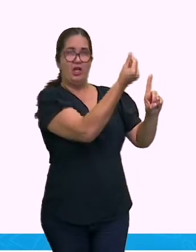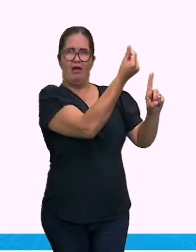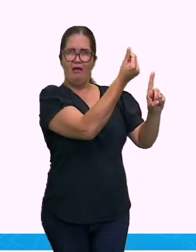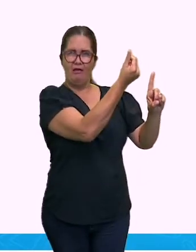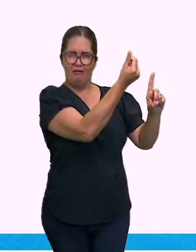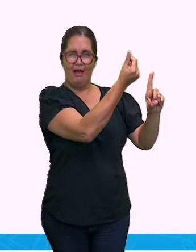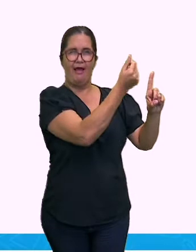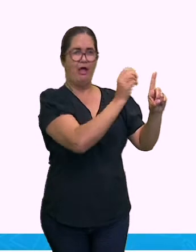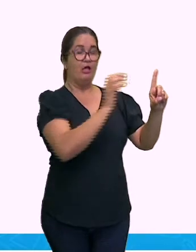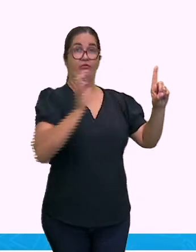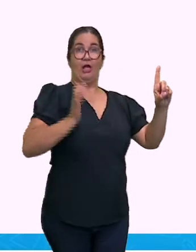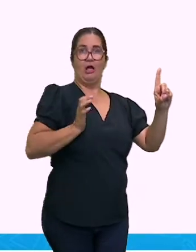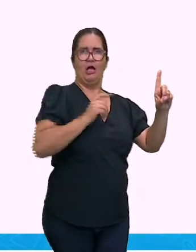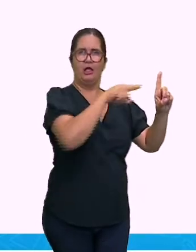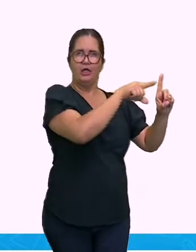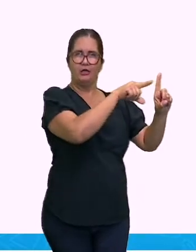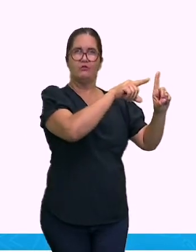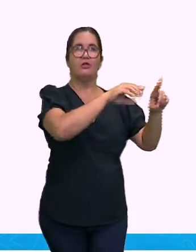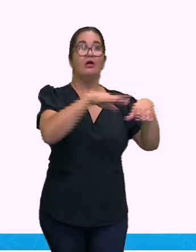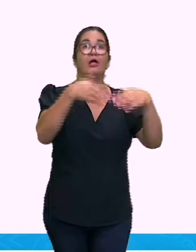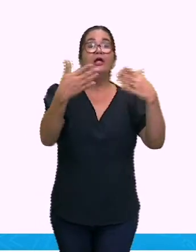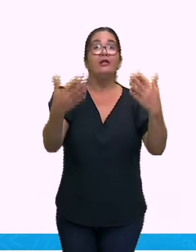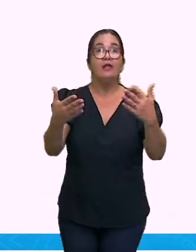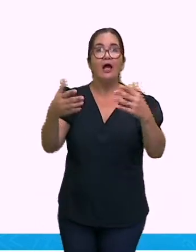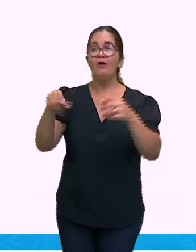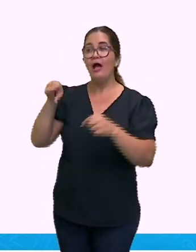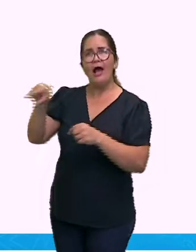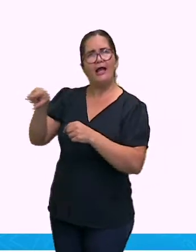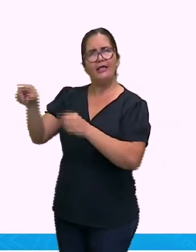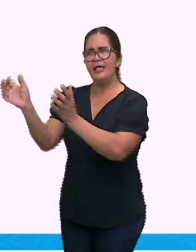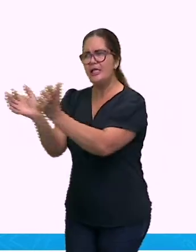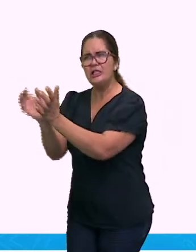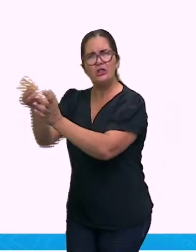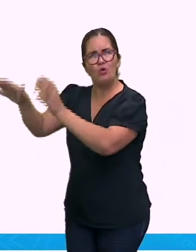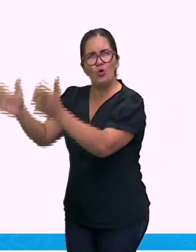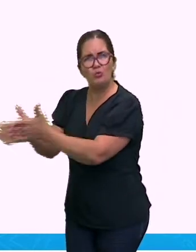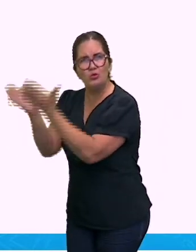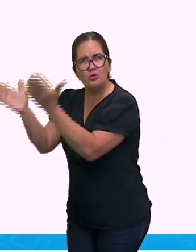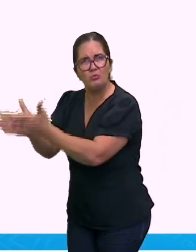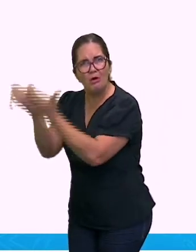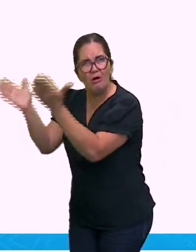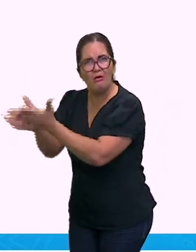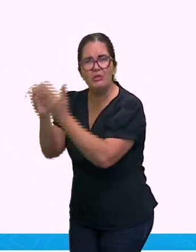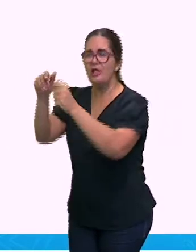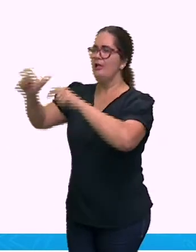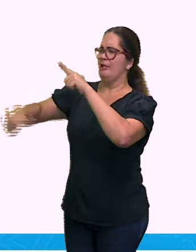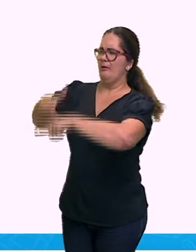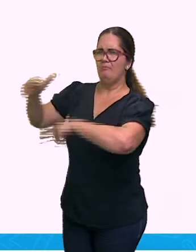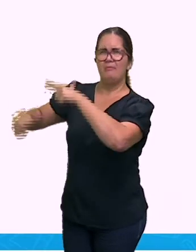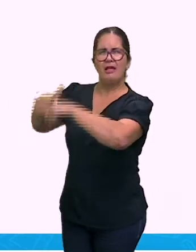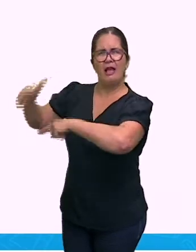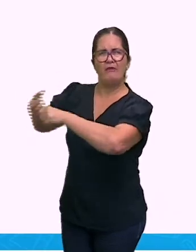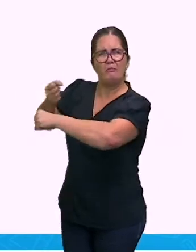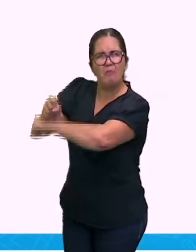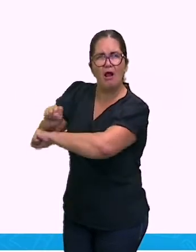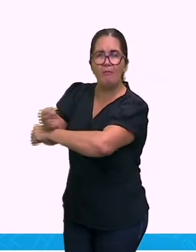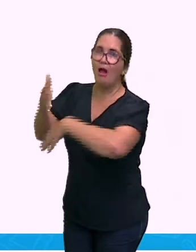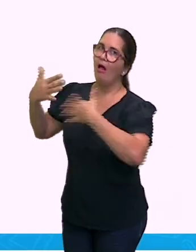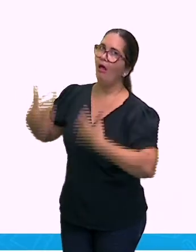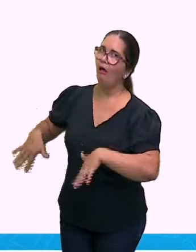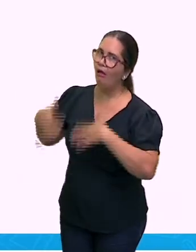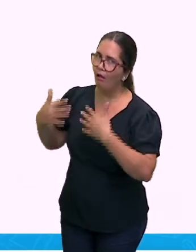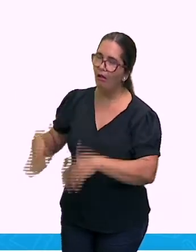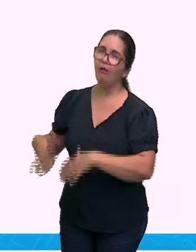que os cavalheiros, os senhores, os soldados, os camponeses e os servos trabalhavam e pagavam